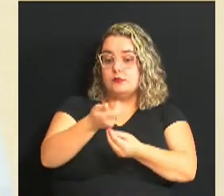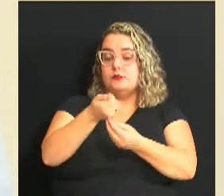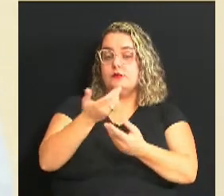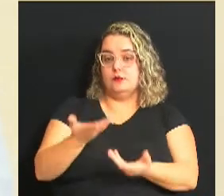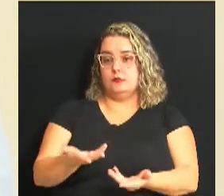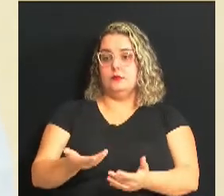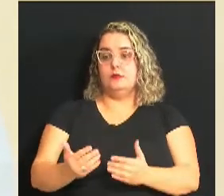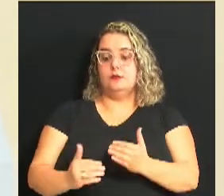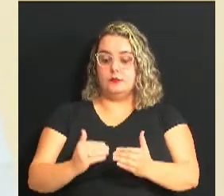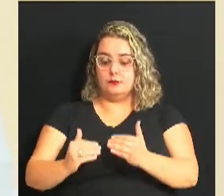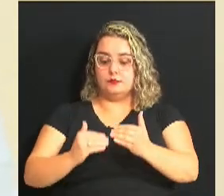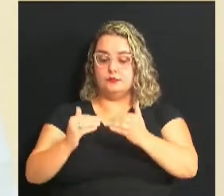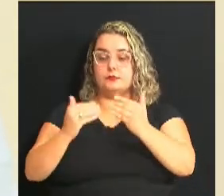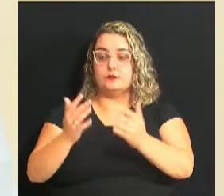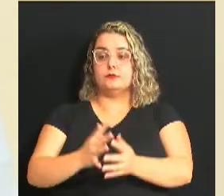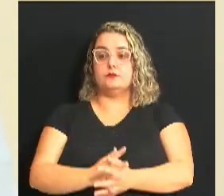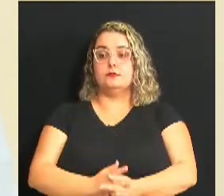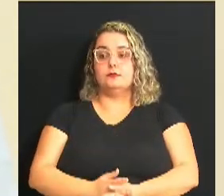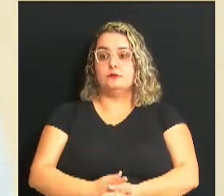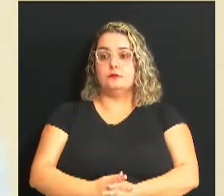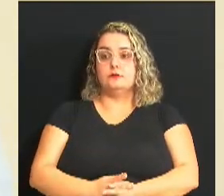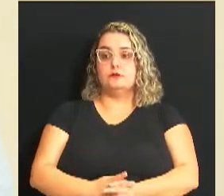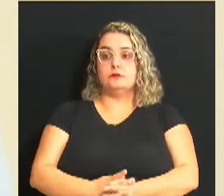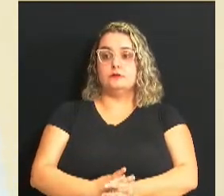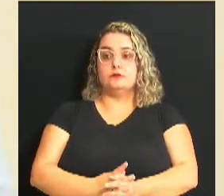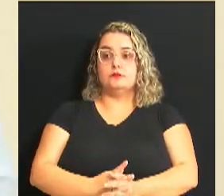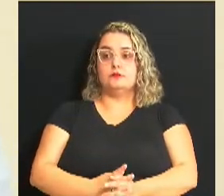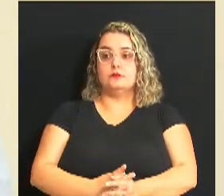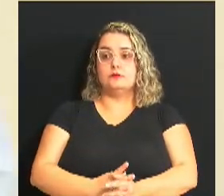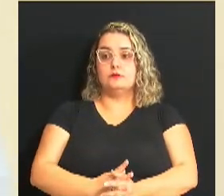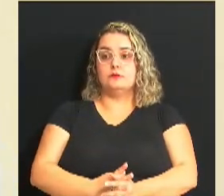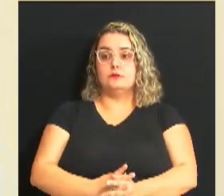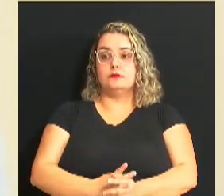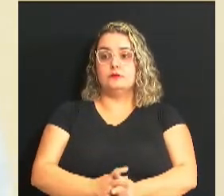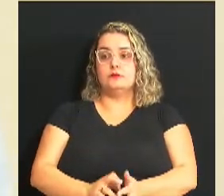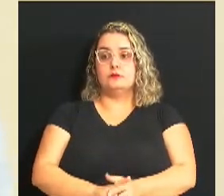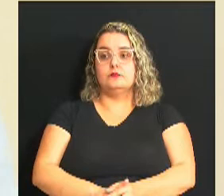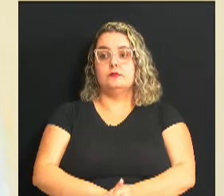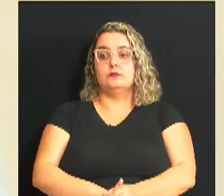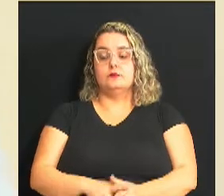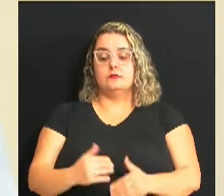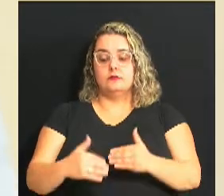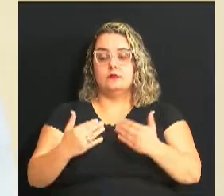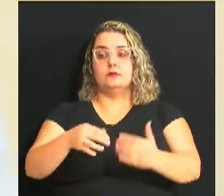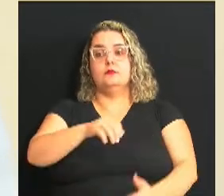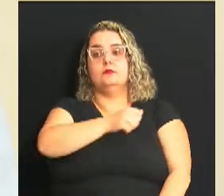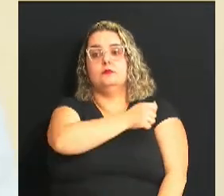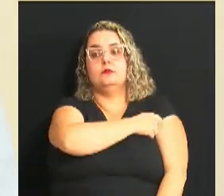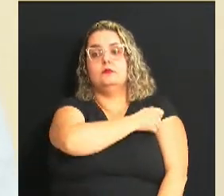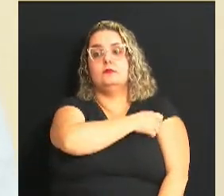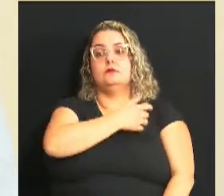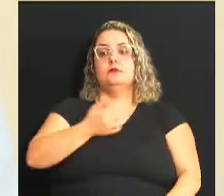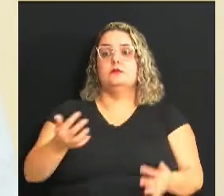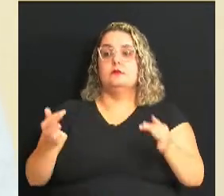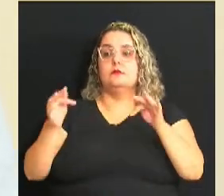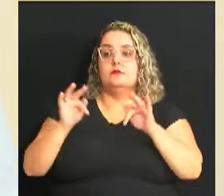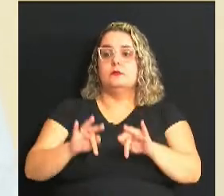uma produção com seus alunos, né? e que ao fim do ano